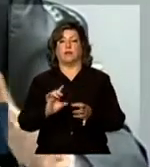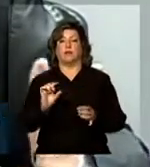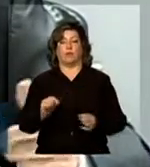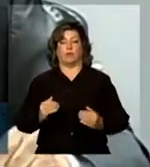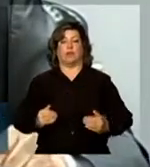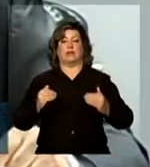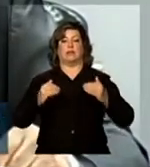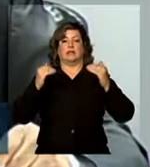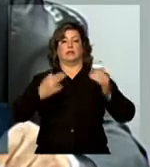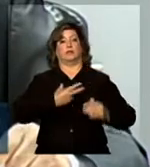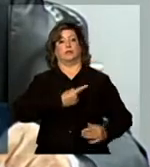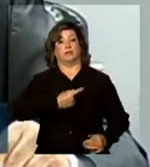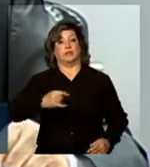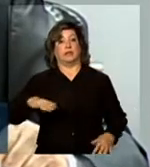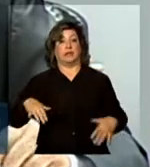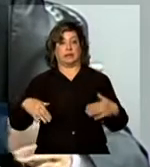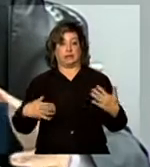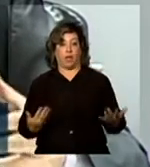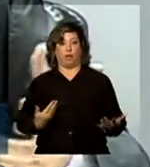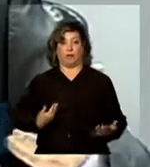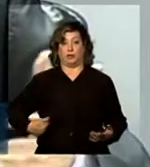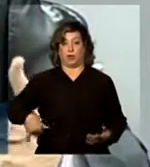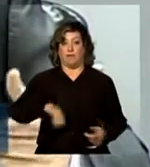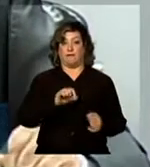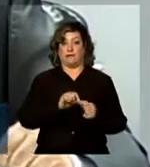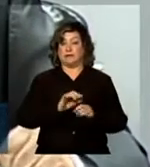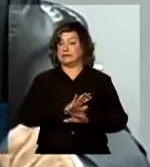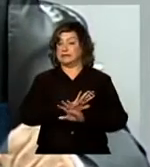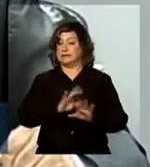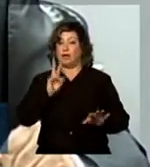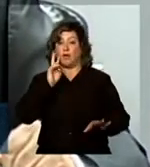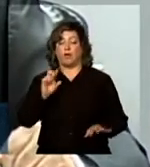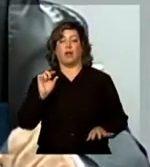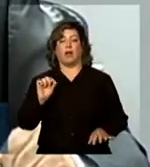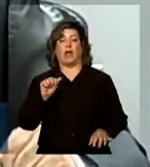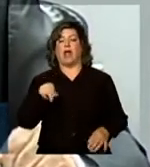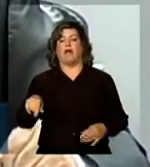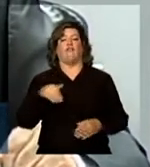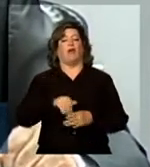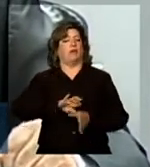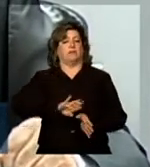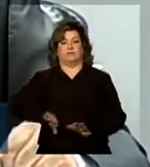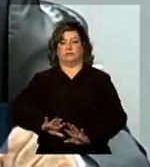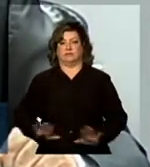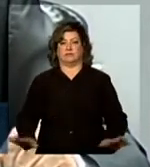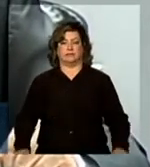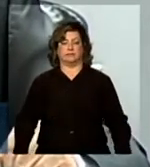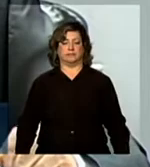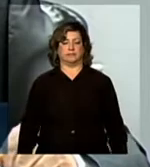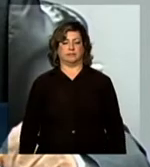sustentável. Então, nós fizemos sem olhar para o ano eleitoral.